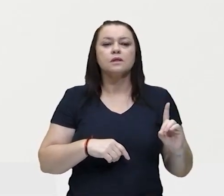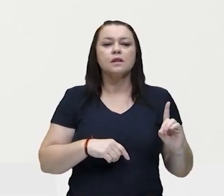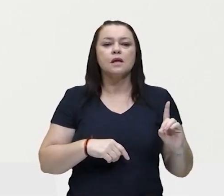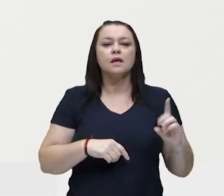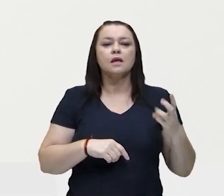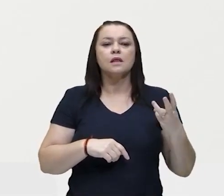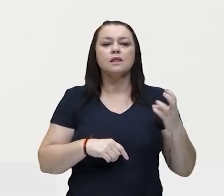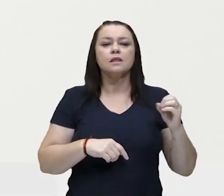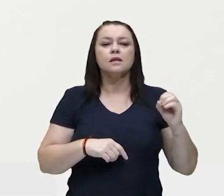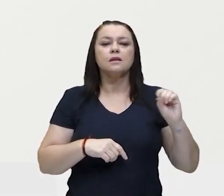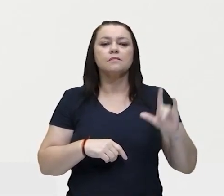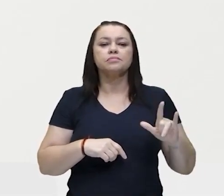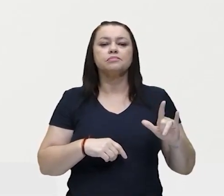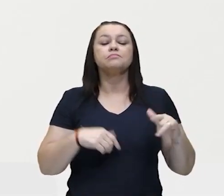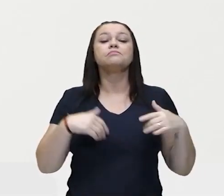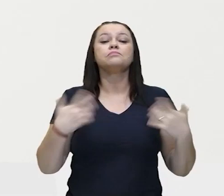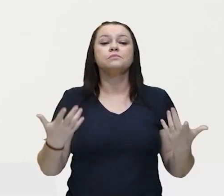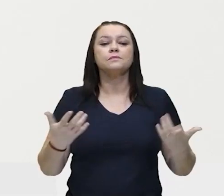30.000 mililitros.